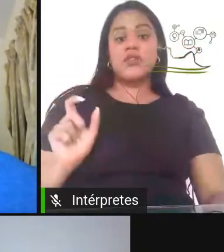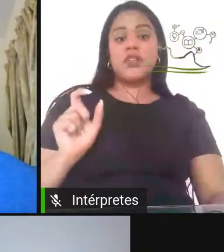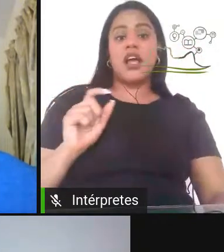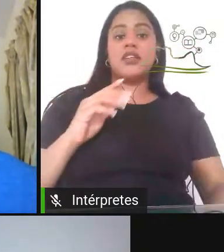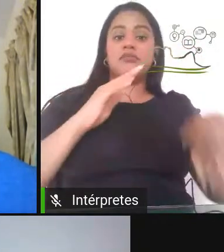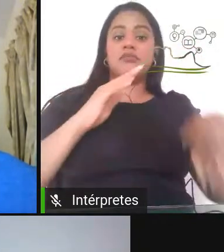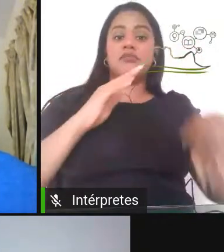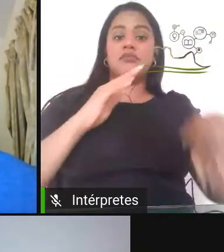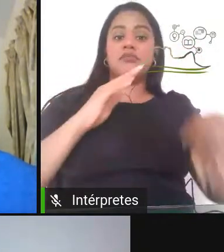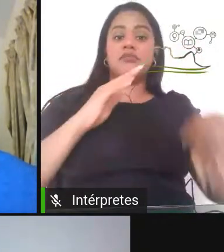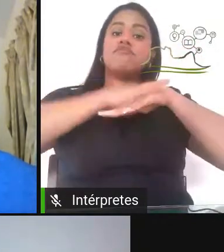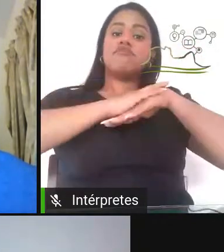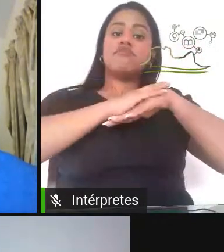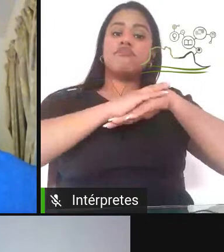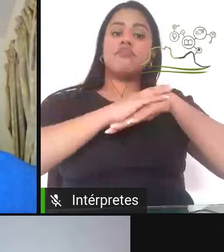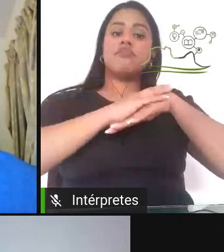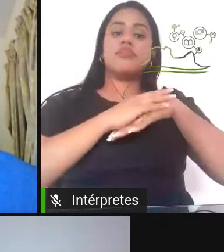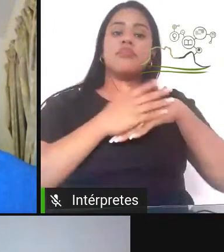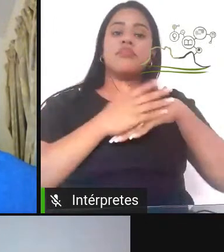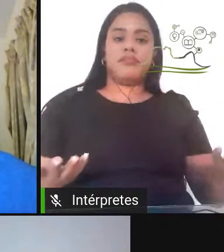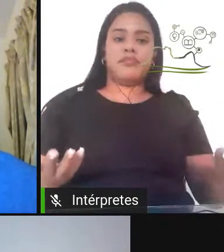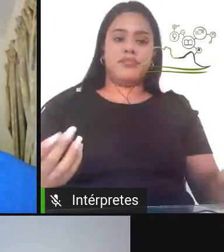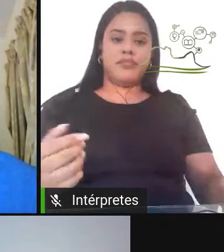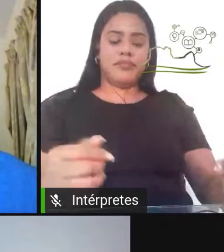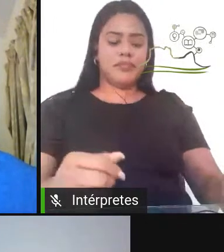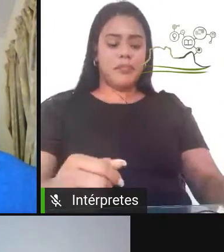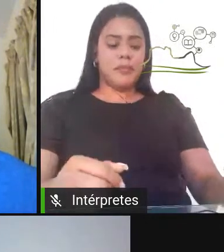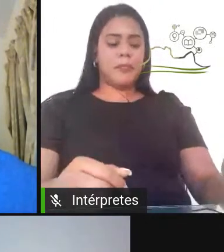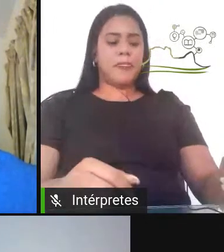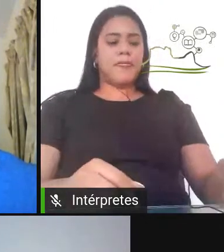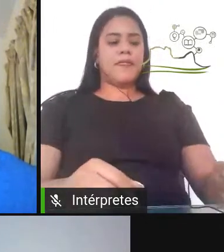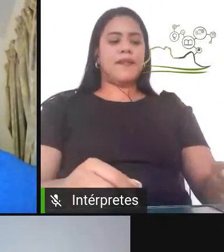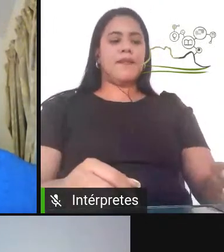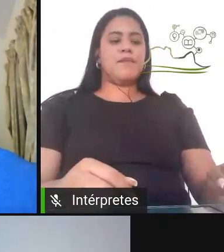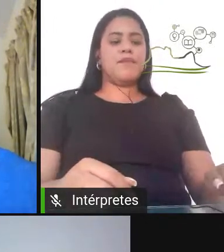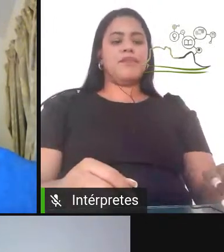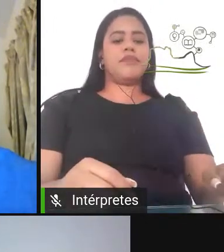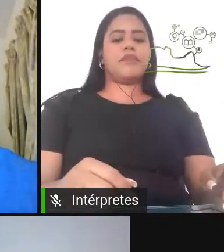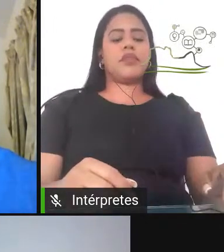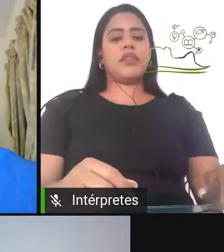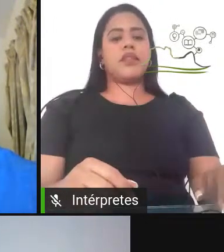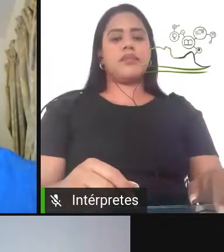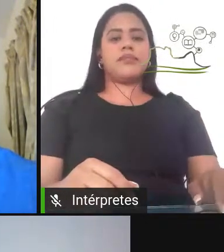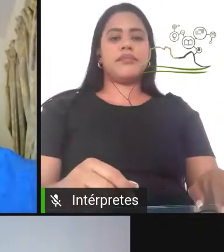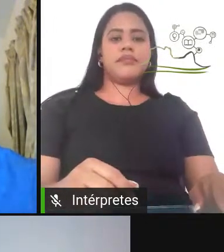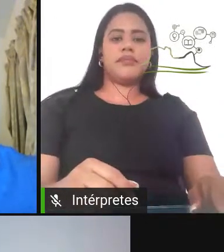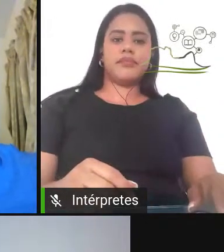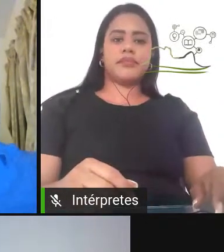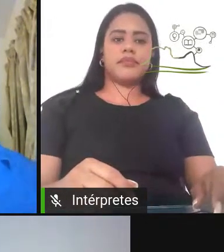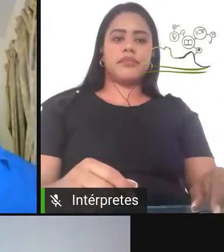Não, na verdade, esse título, que é provocatório, de facto, omitir não é mentir,